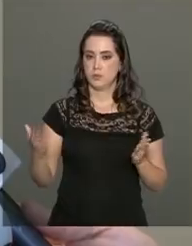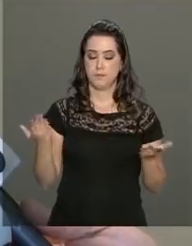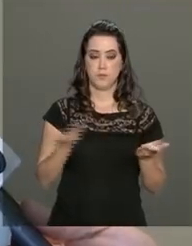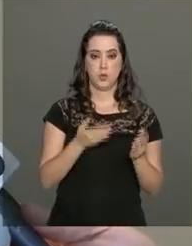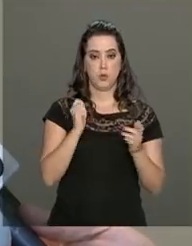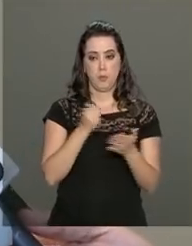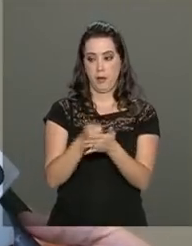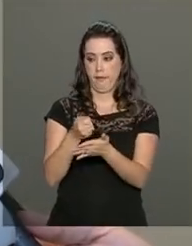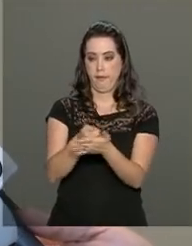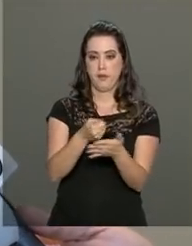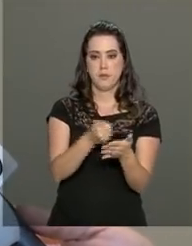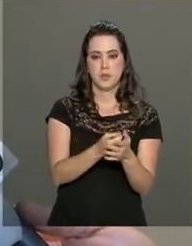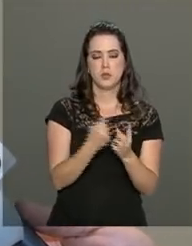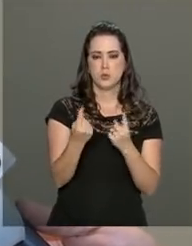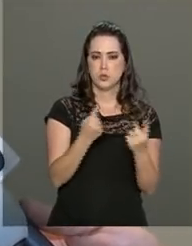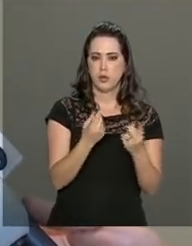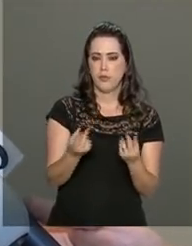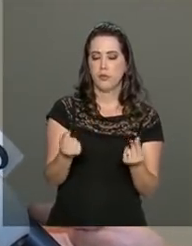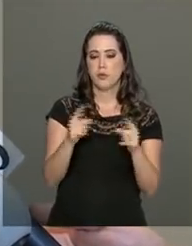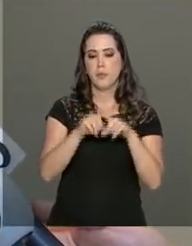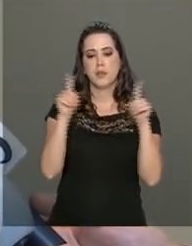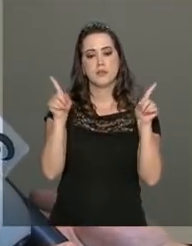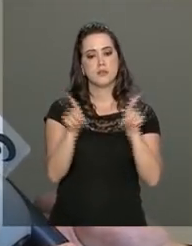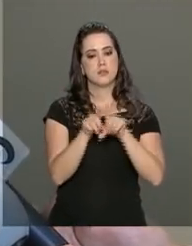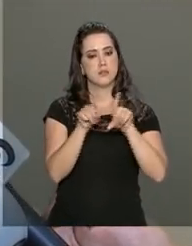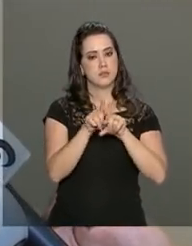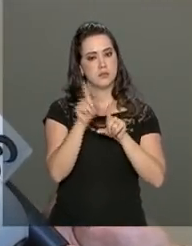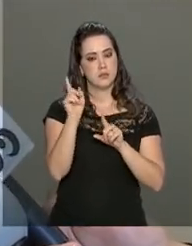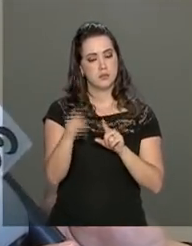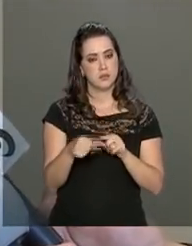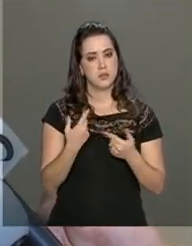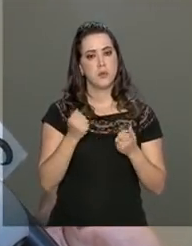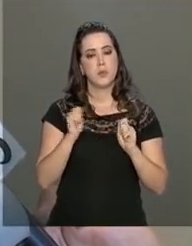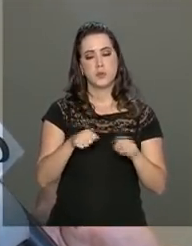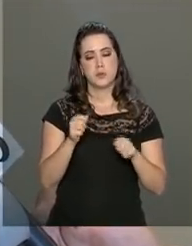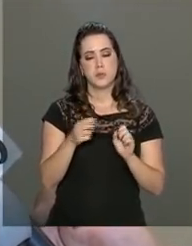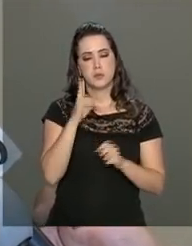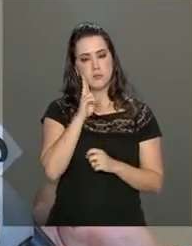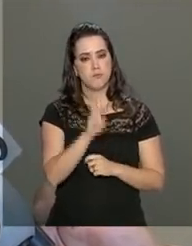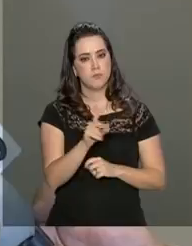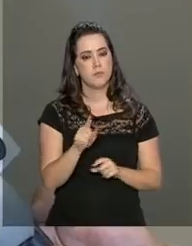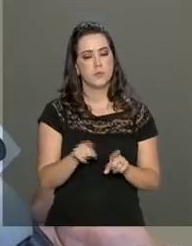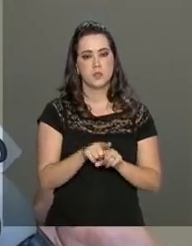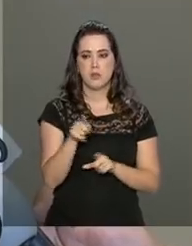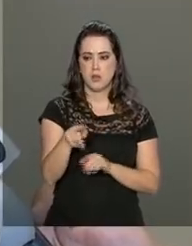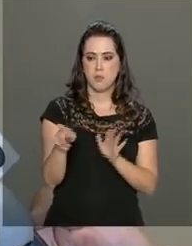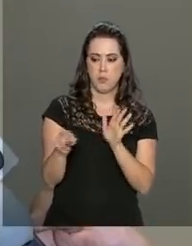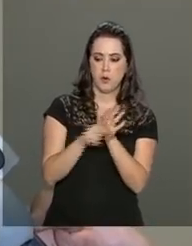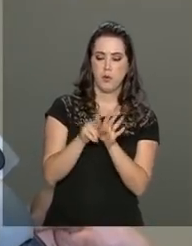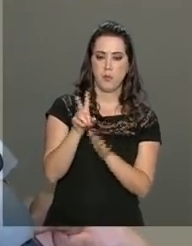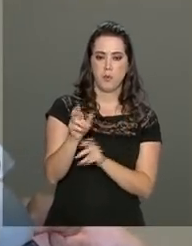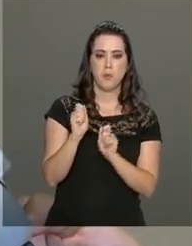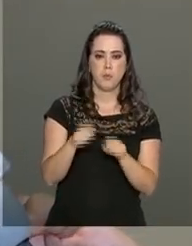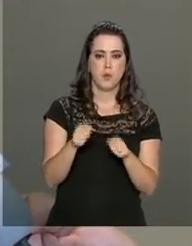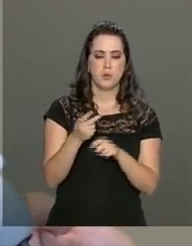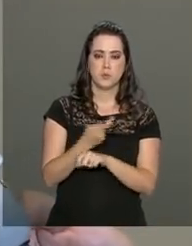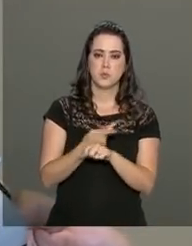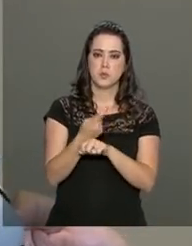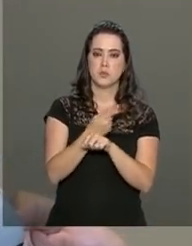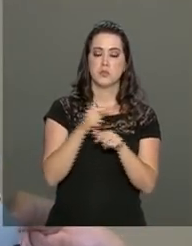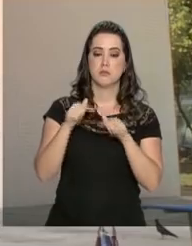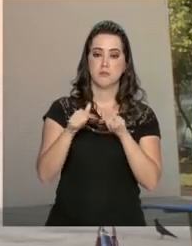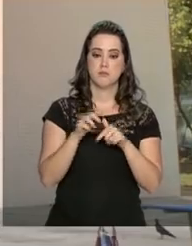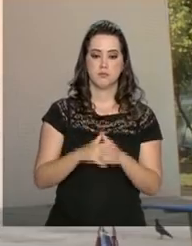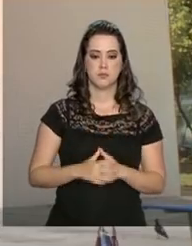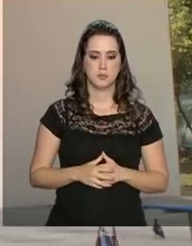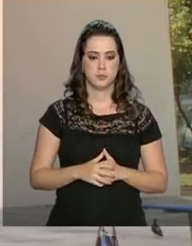momento do pagamento de cada parcela mas também é permite que ele possa ele mesmo possa estar fazendo uma buscativa por